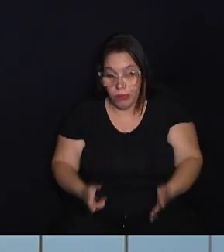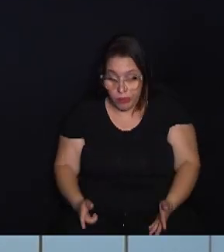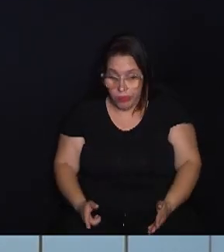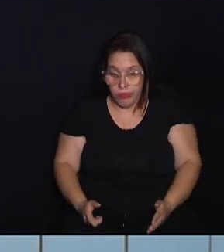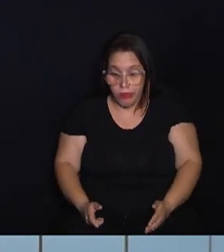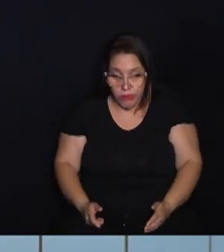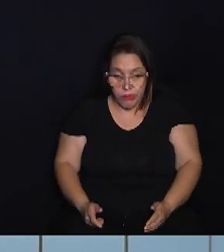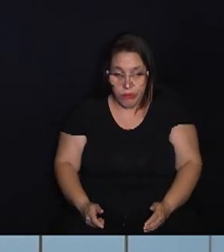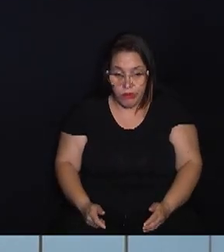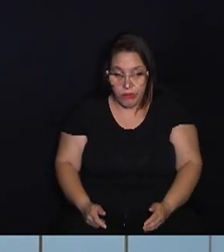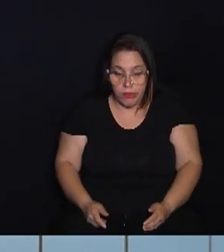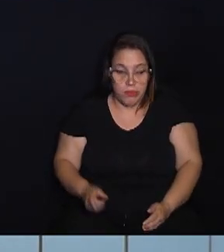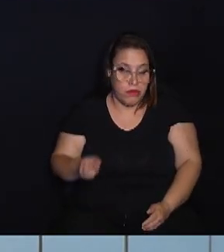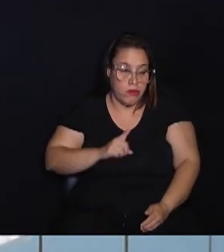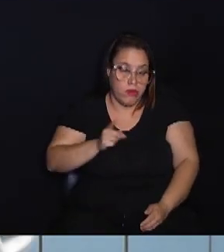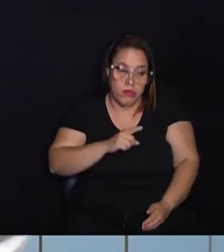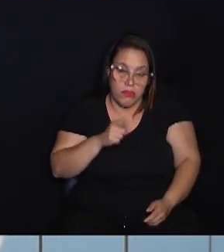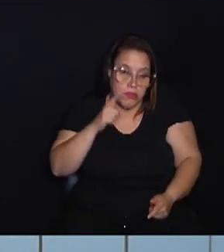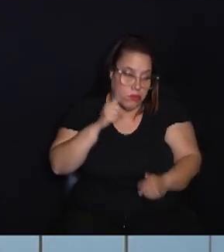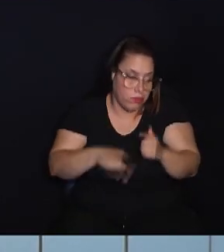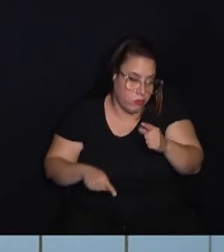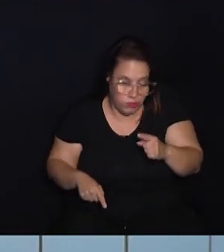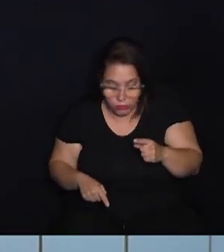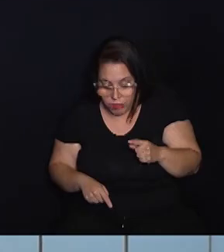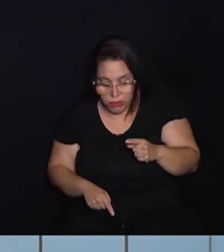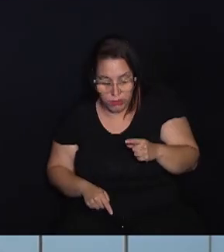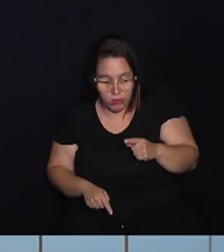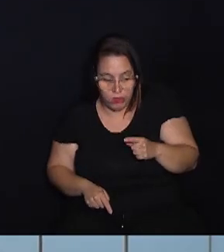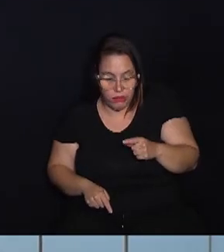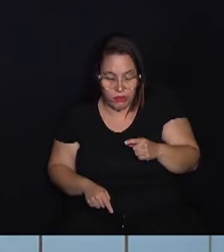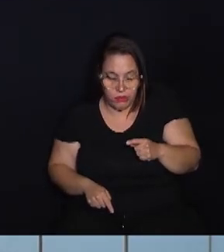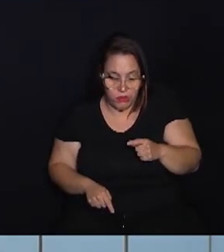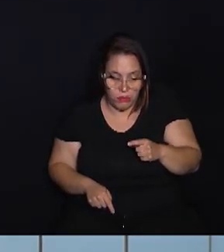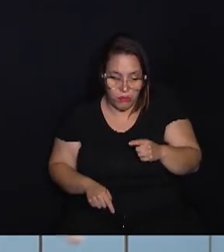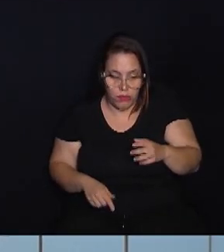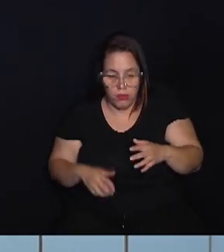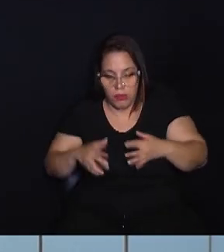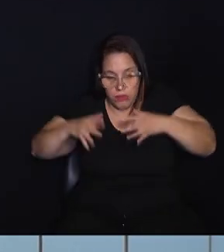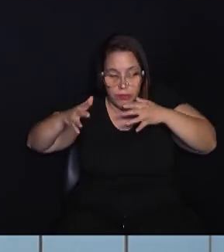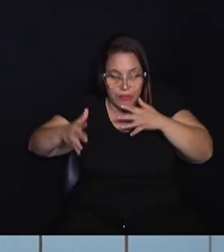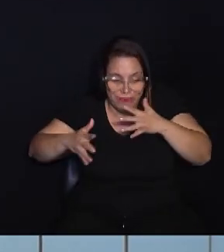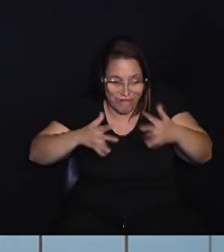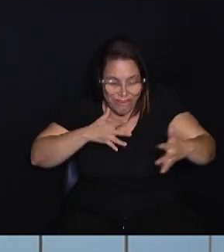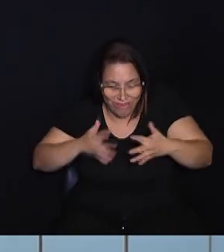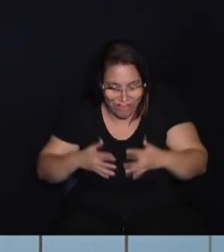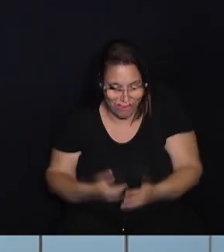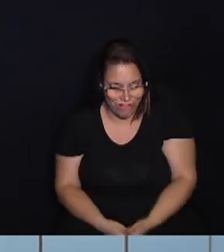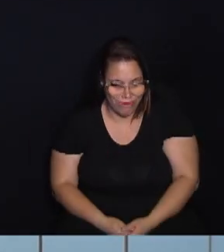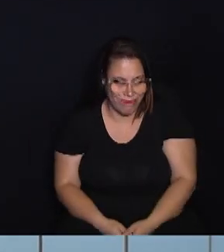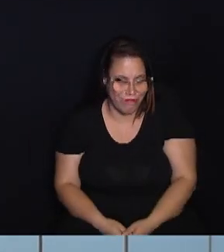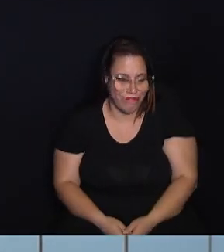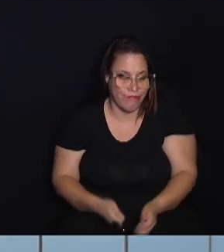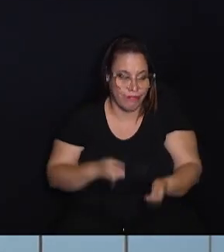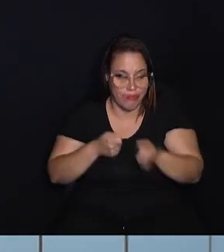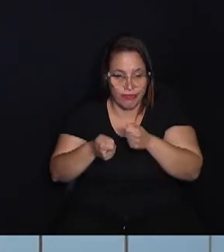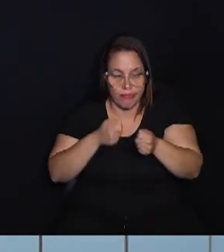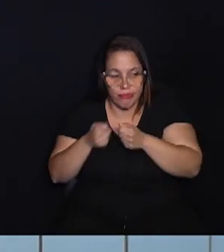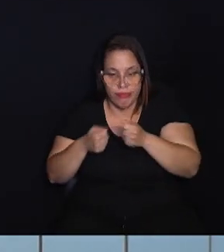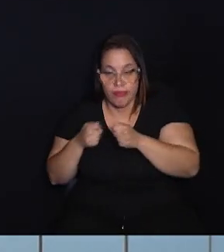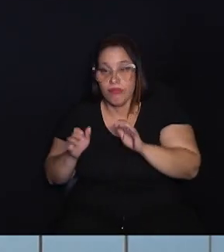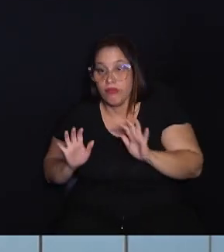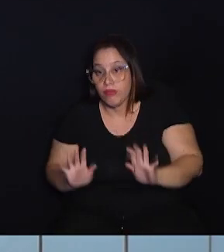ao mesmo tempo não seja proibitiva, mas que tente trazer isso dentro de algo controlável ou